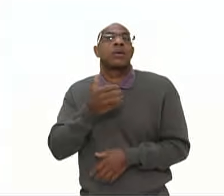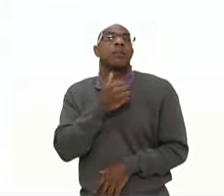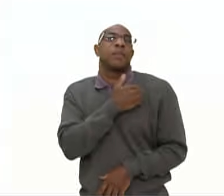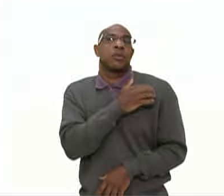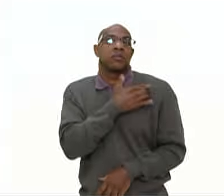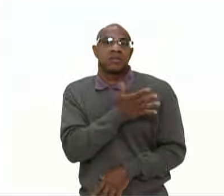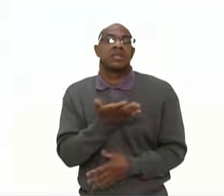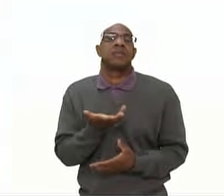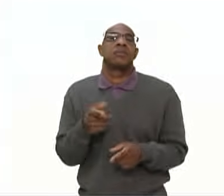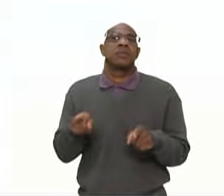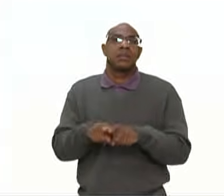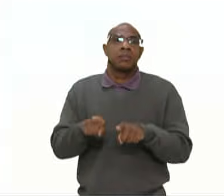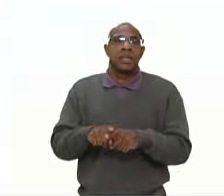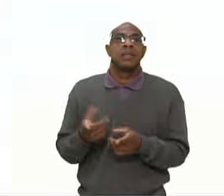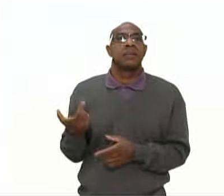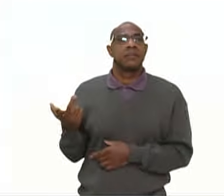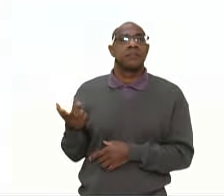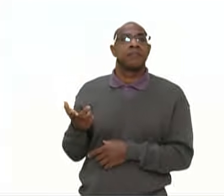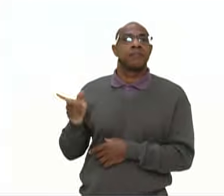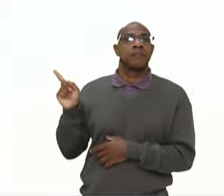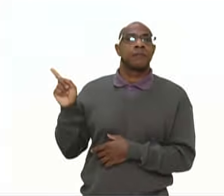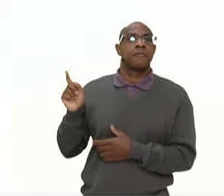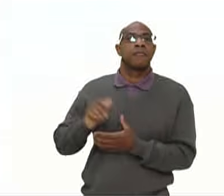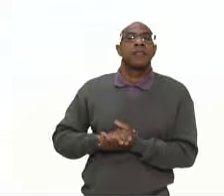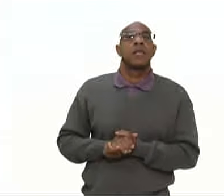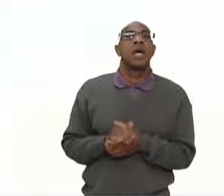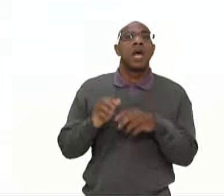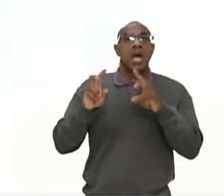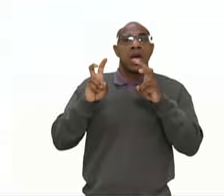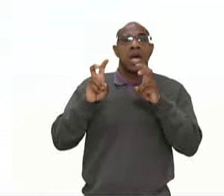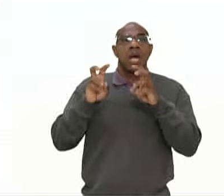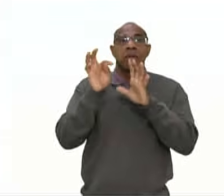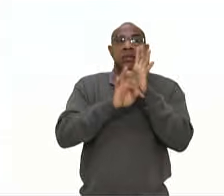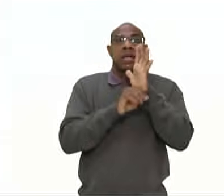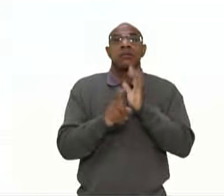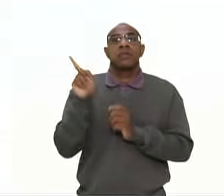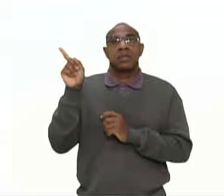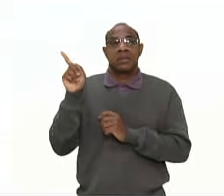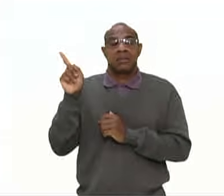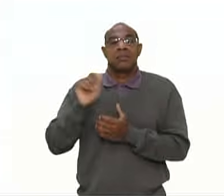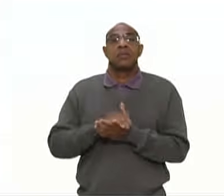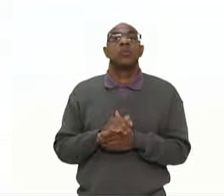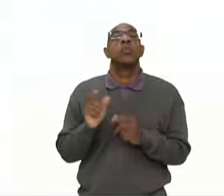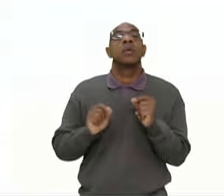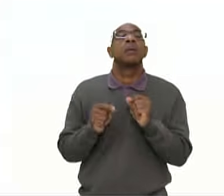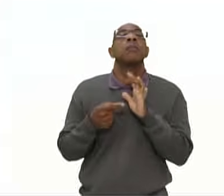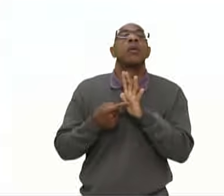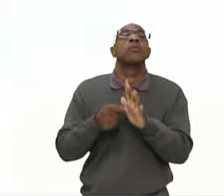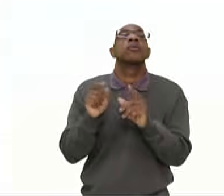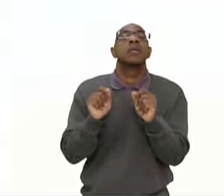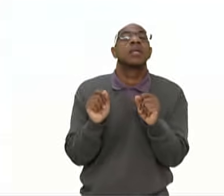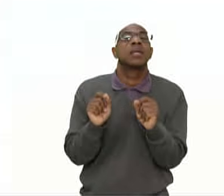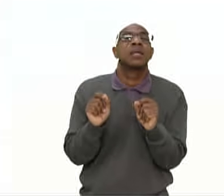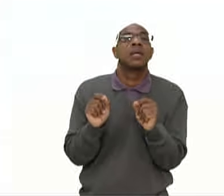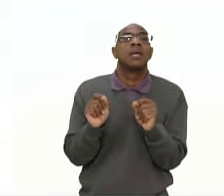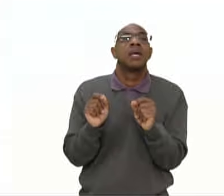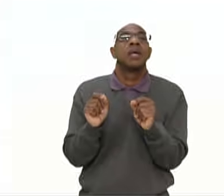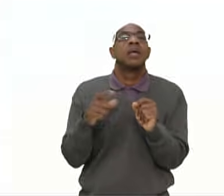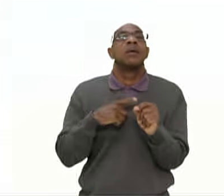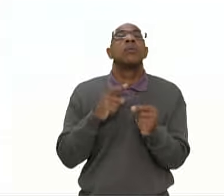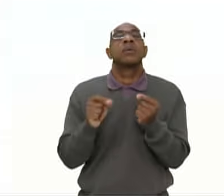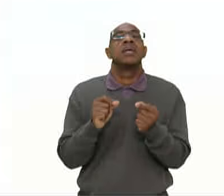racismo. Então aqui esse texto do governo, né, do Ministério dos Direitos Humanos, está trazendo ali mais a questão